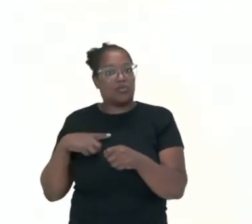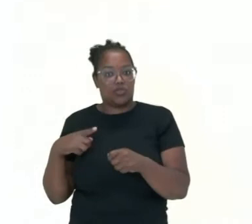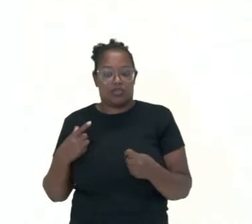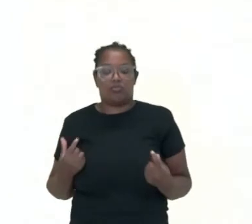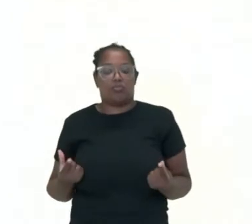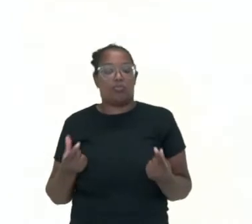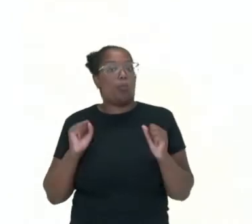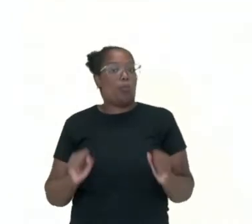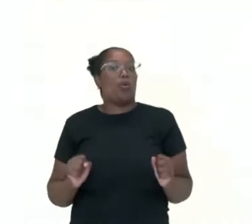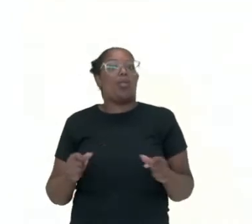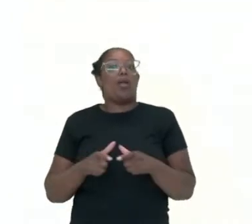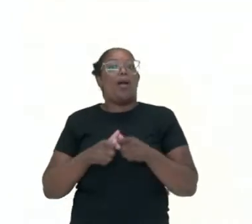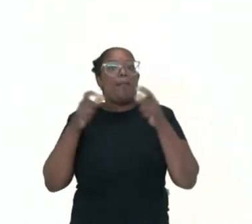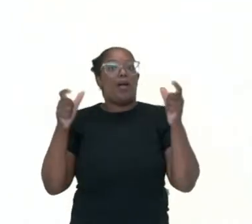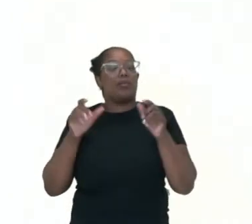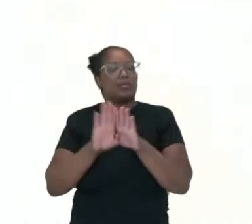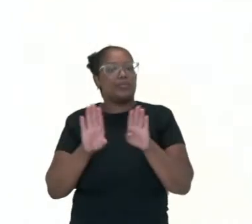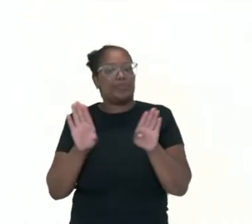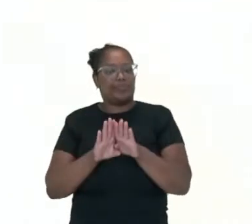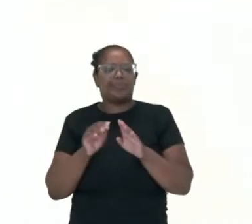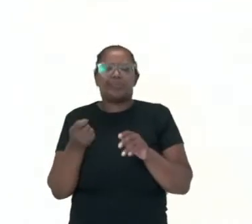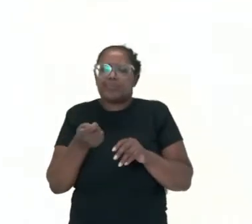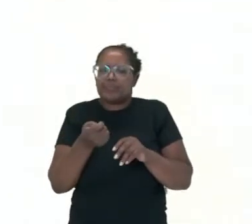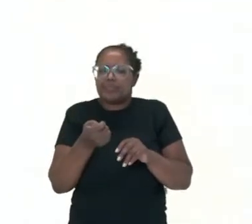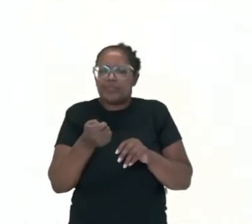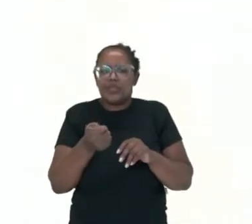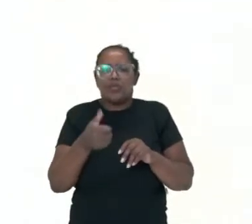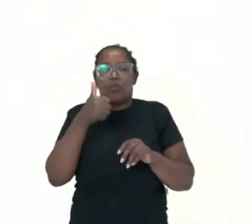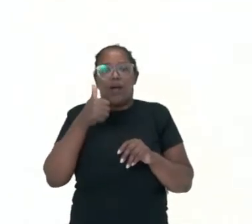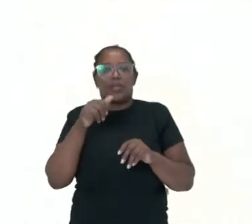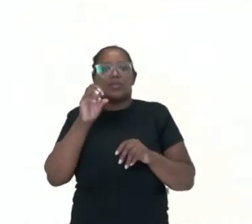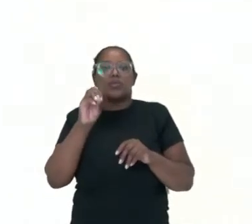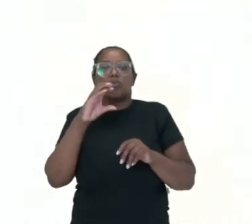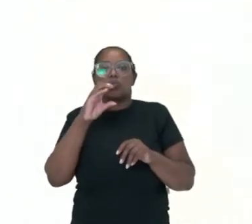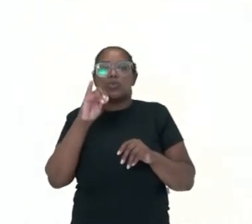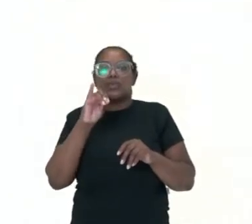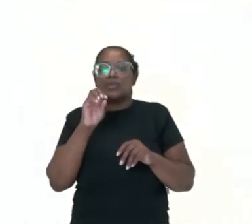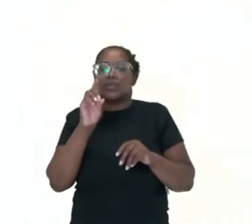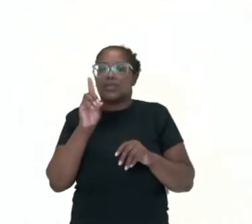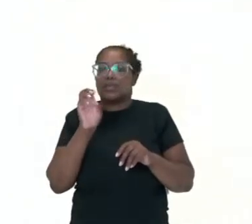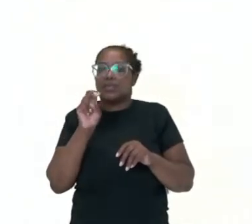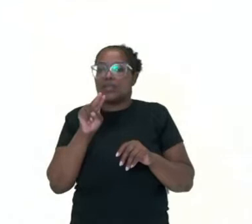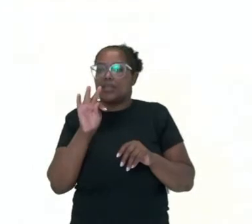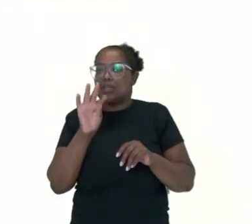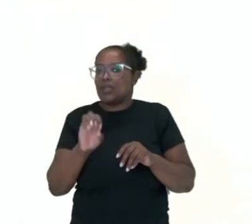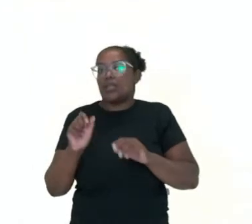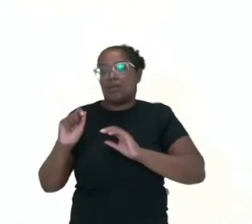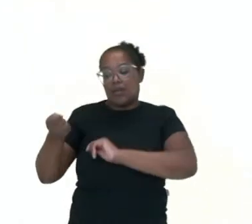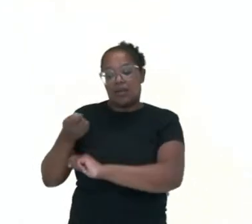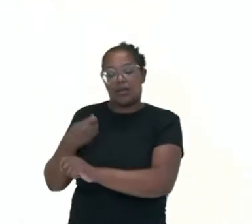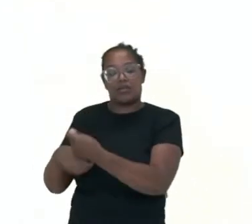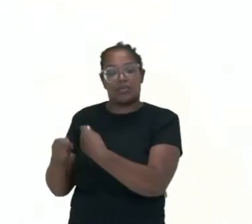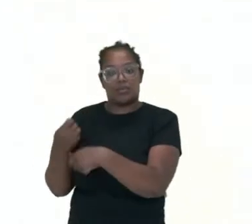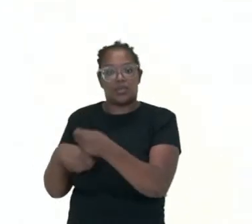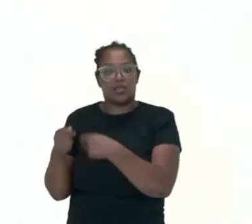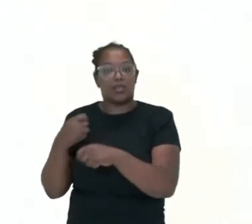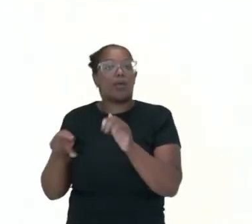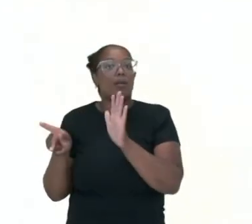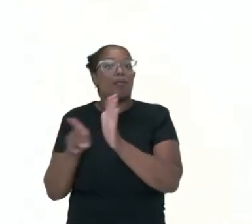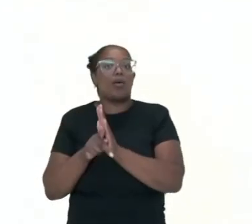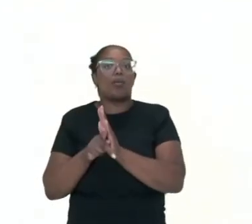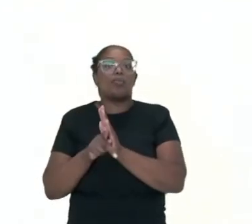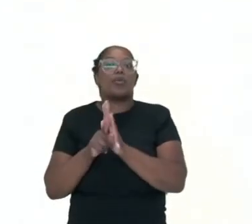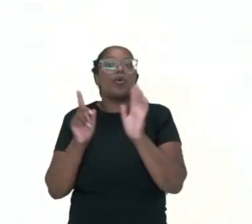Soviética, e o Ocidente quase que na sua totalidade, representado pela economia capitalista. Entretanto, com o fim da